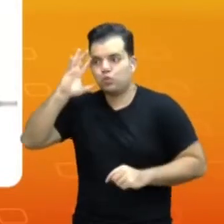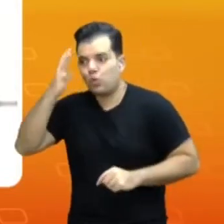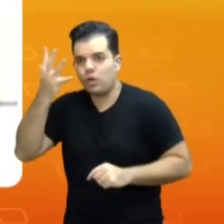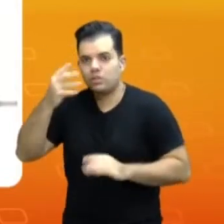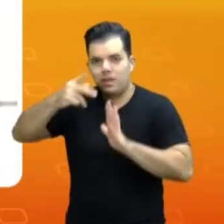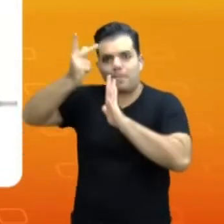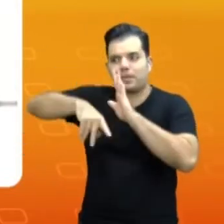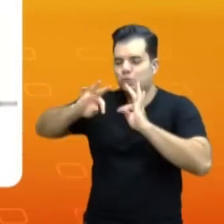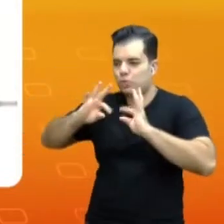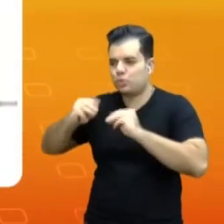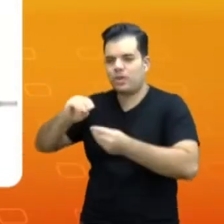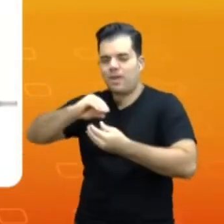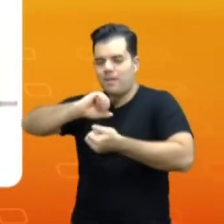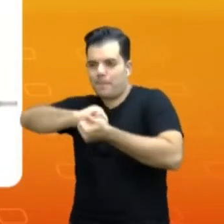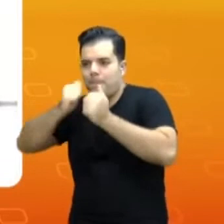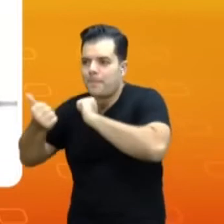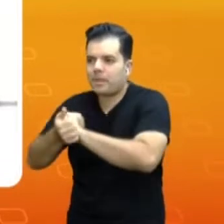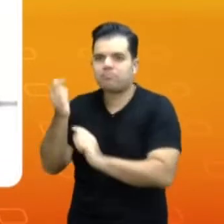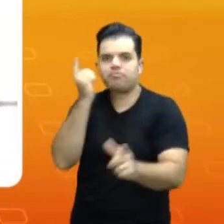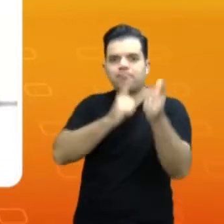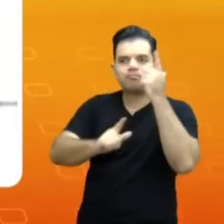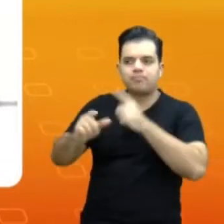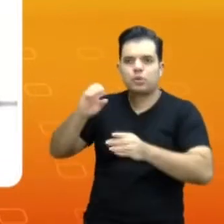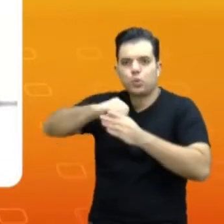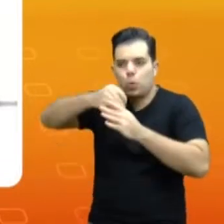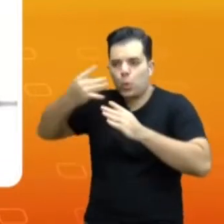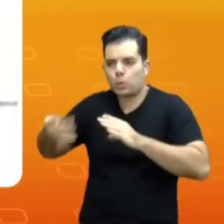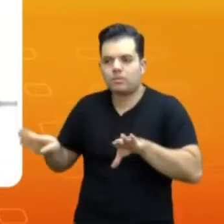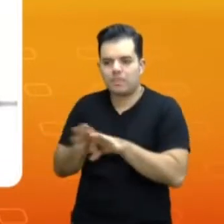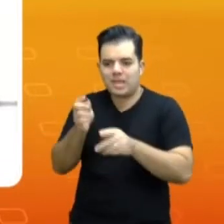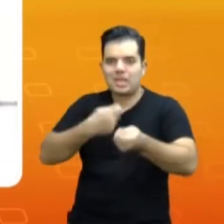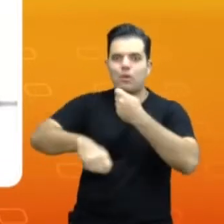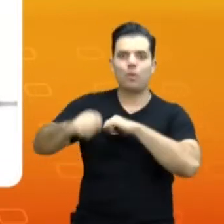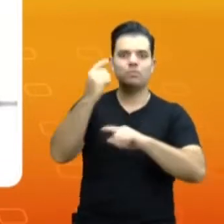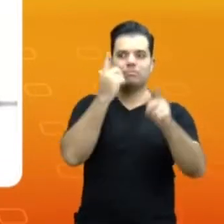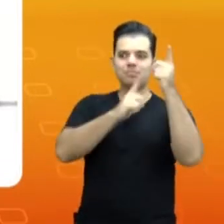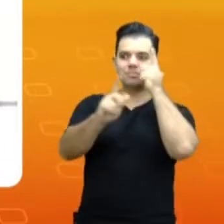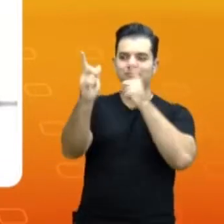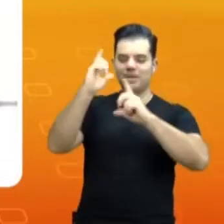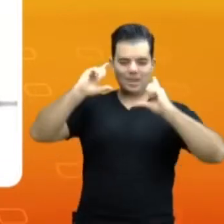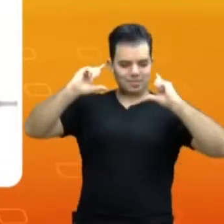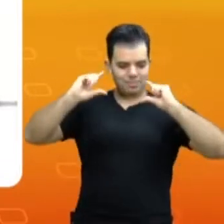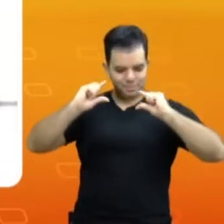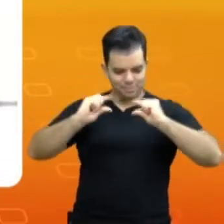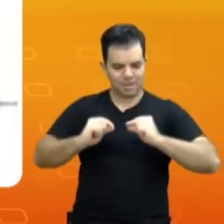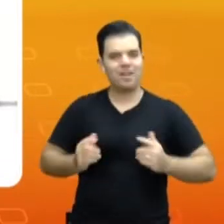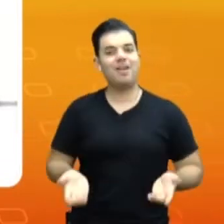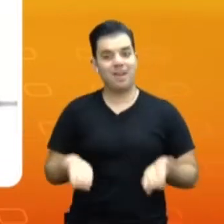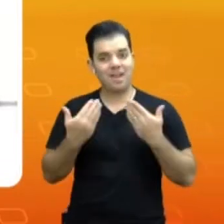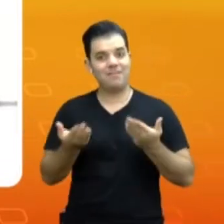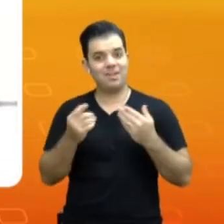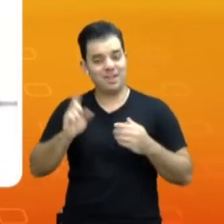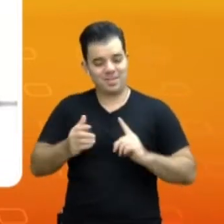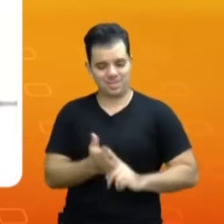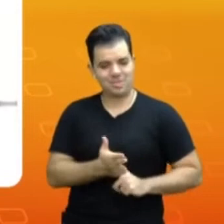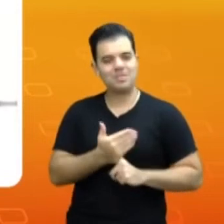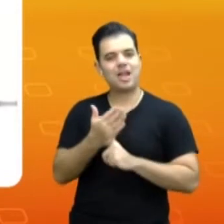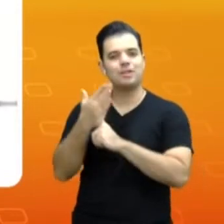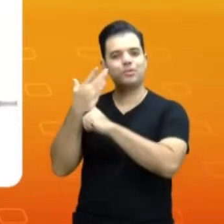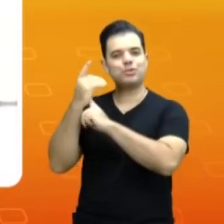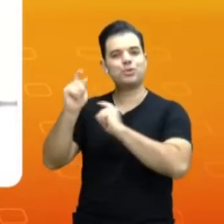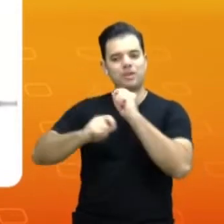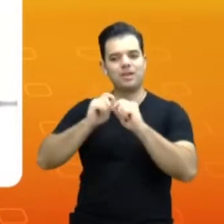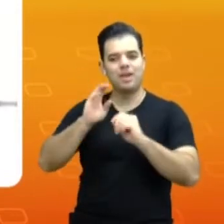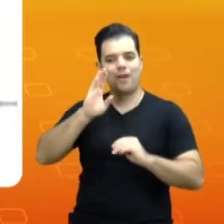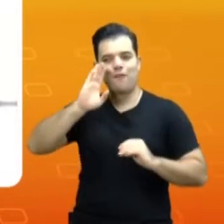essa flexibilidade que o conteúdo e o negócio exige, né? A gente faz, a tecnologia é